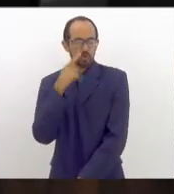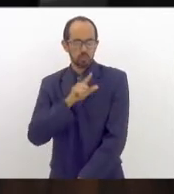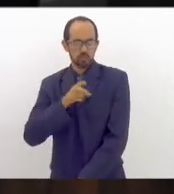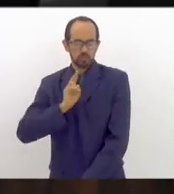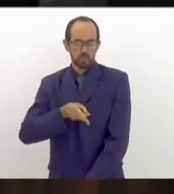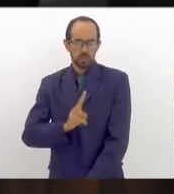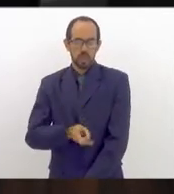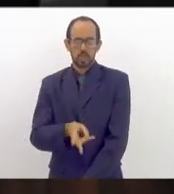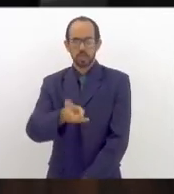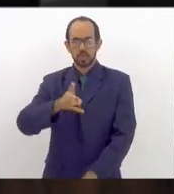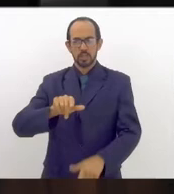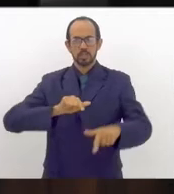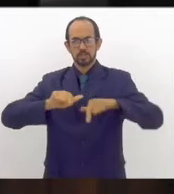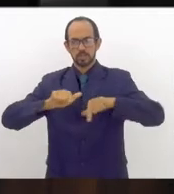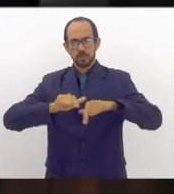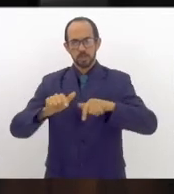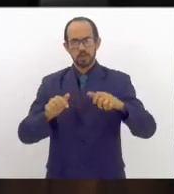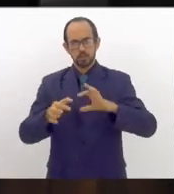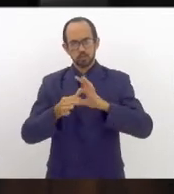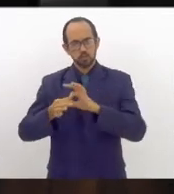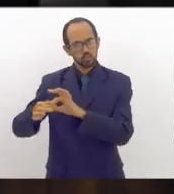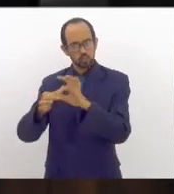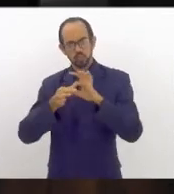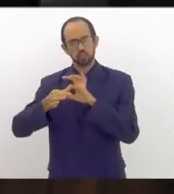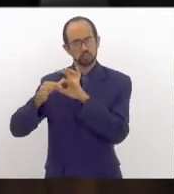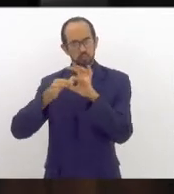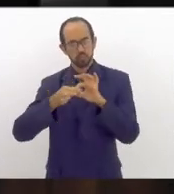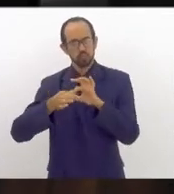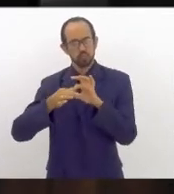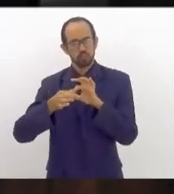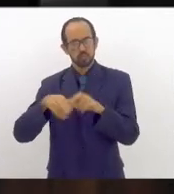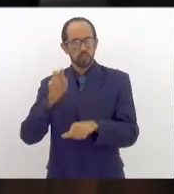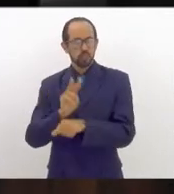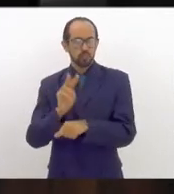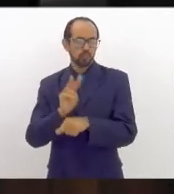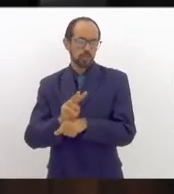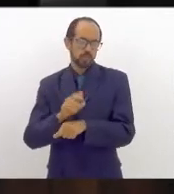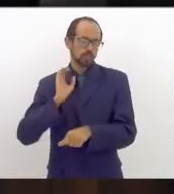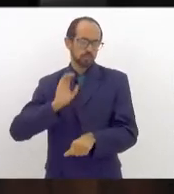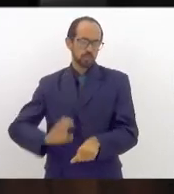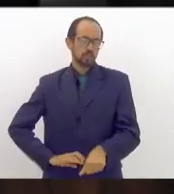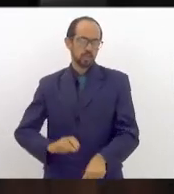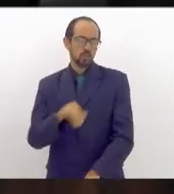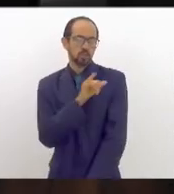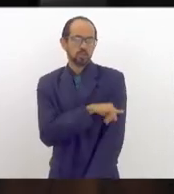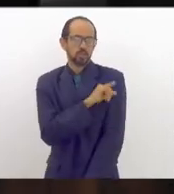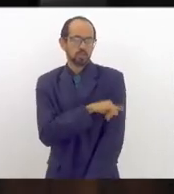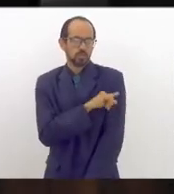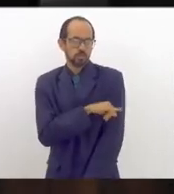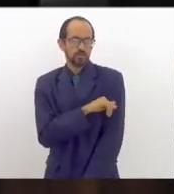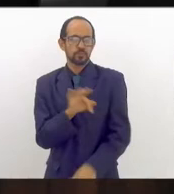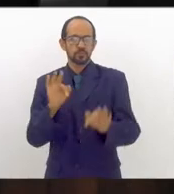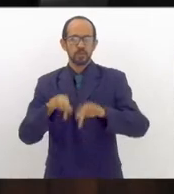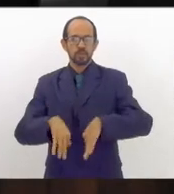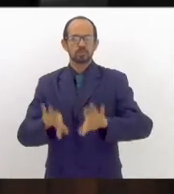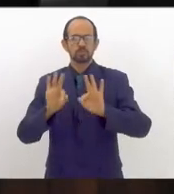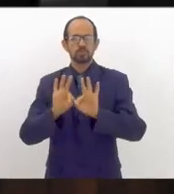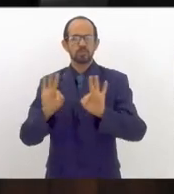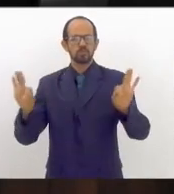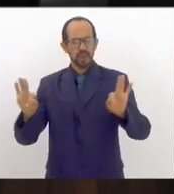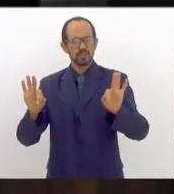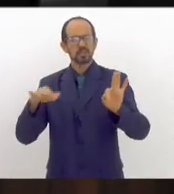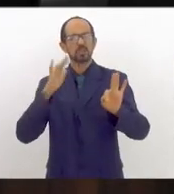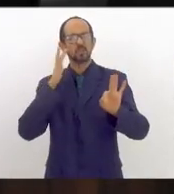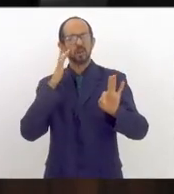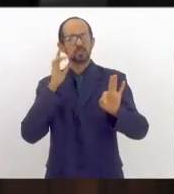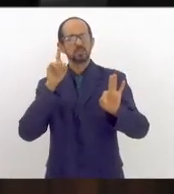trabalho conjunto E nessa mesma sintonia em defesa cidadão Fluminense finalizo com uma frase que julga resumir com